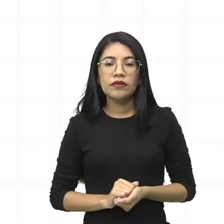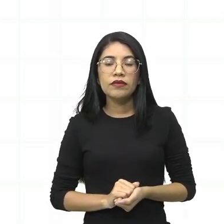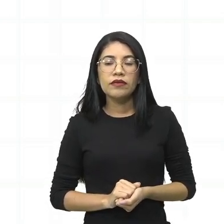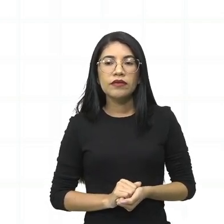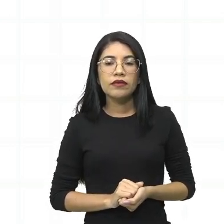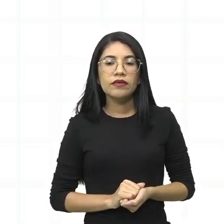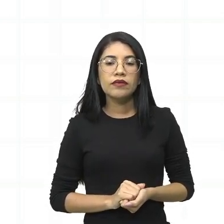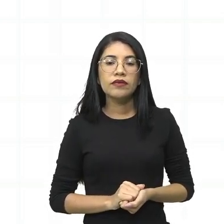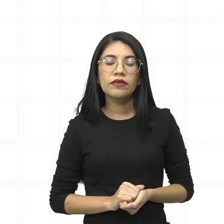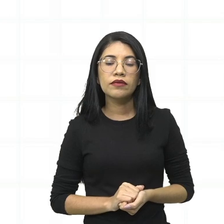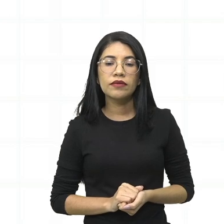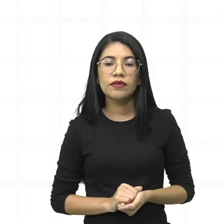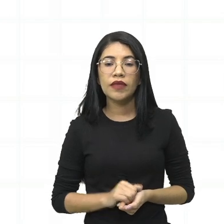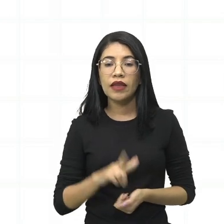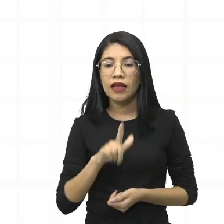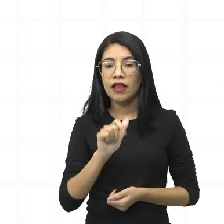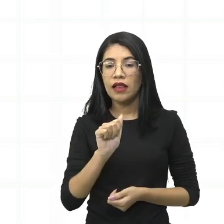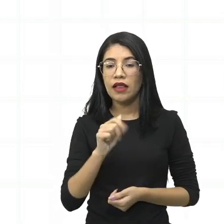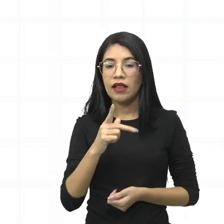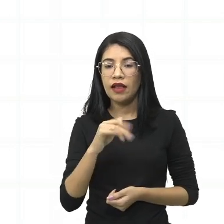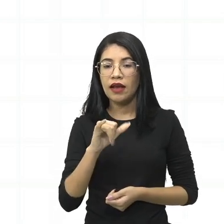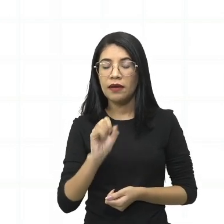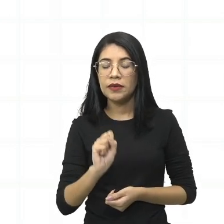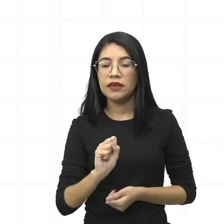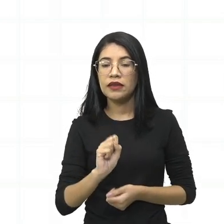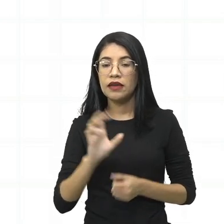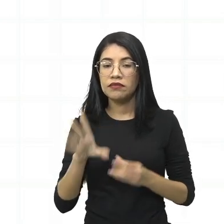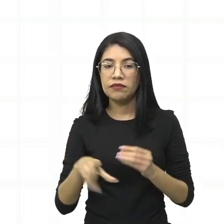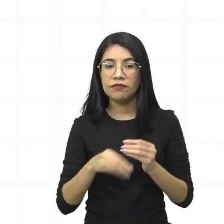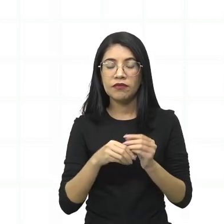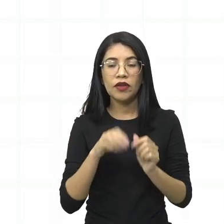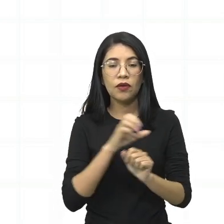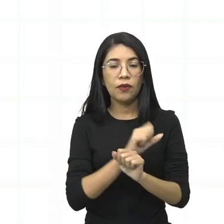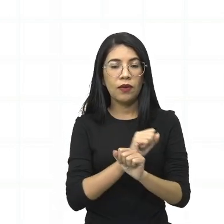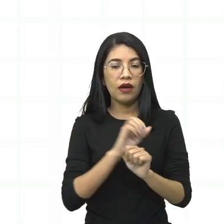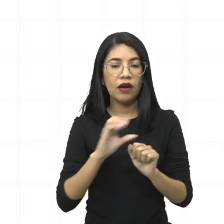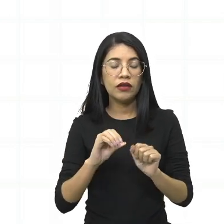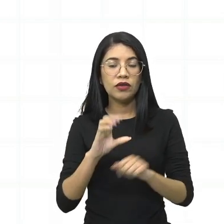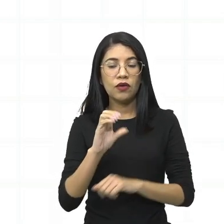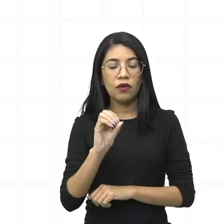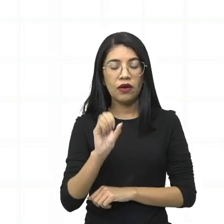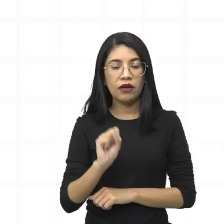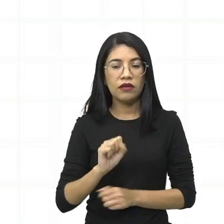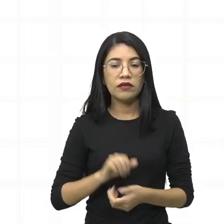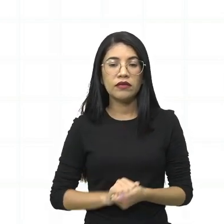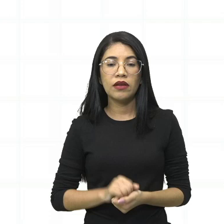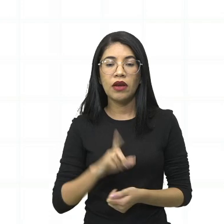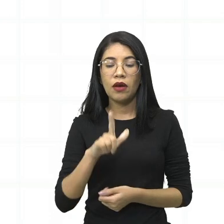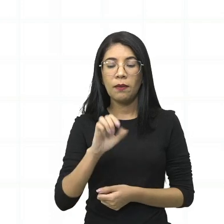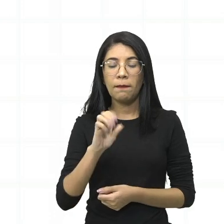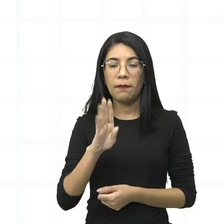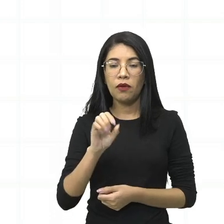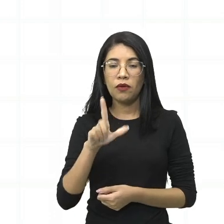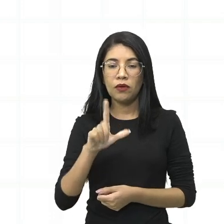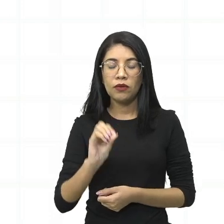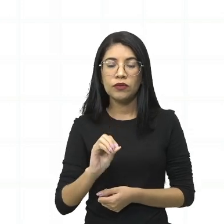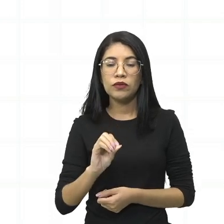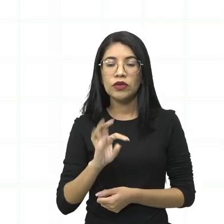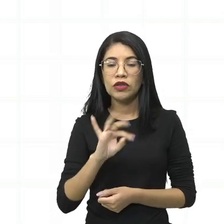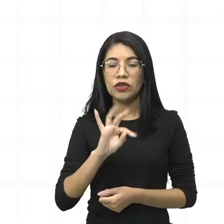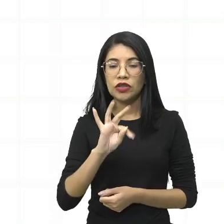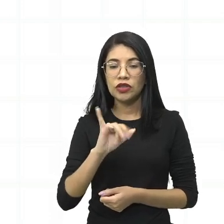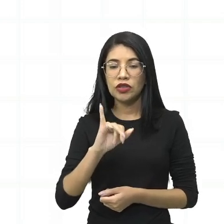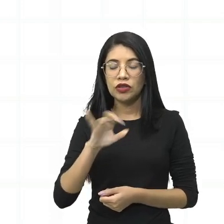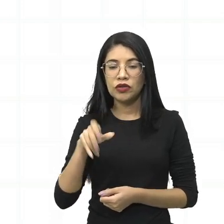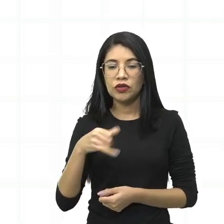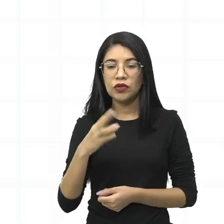em ães. Lápis, acrescentei o artigo. E bolos, terminou em vogal, tijolo terminou em vogal,